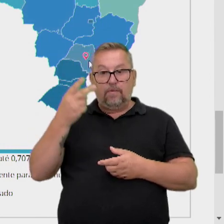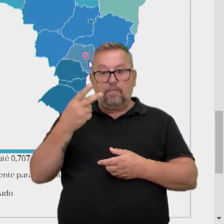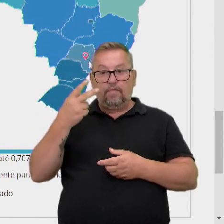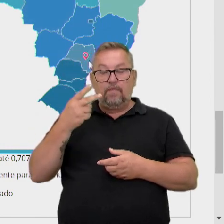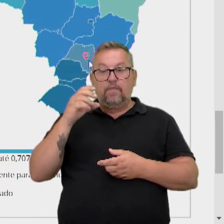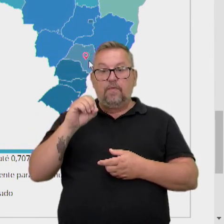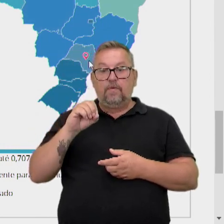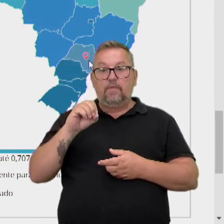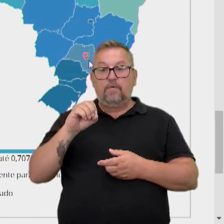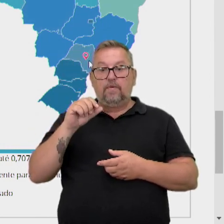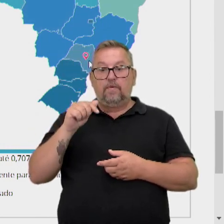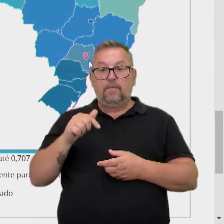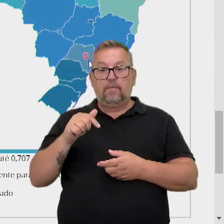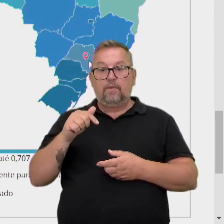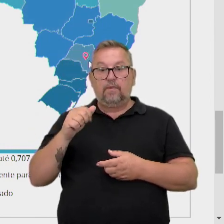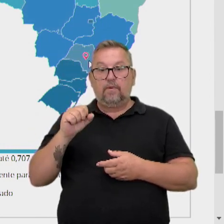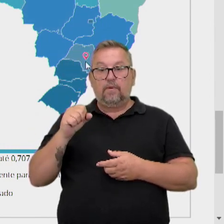com